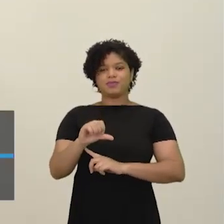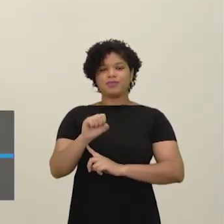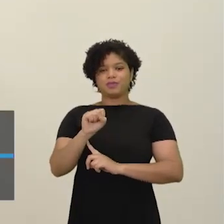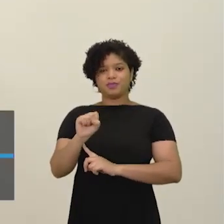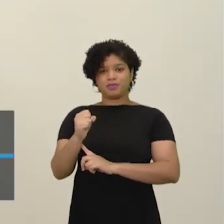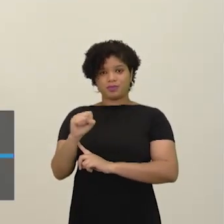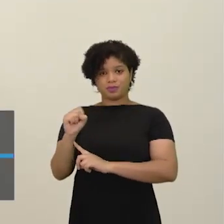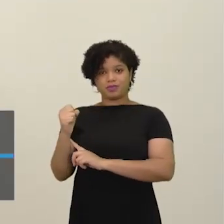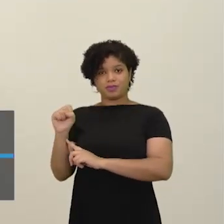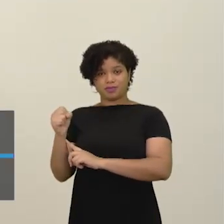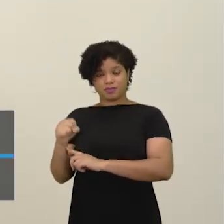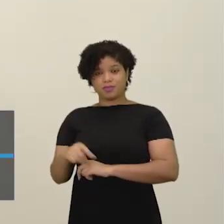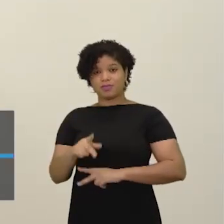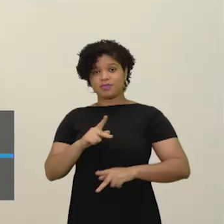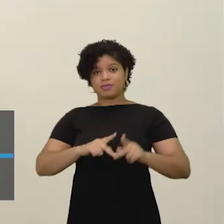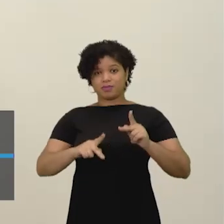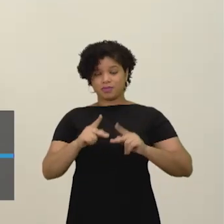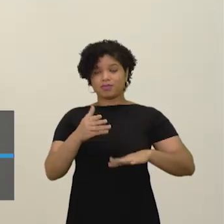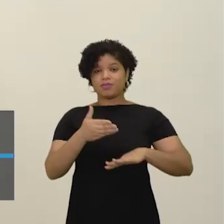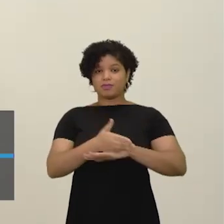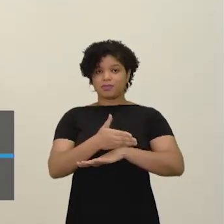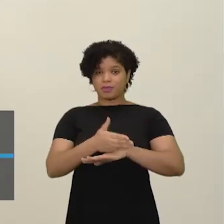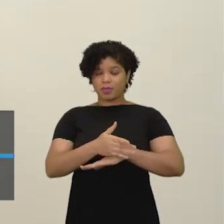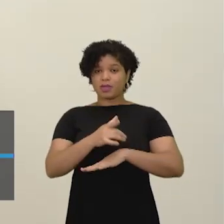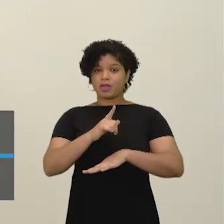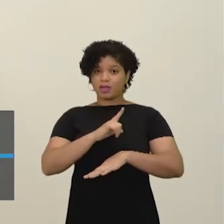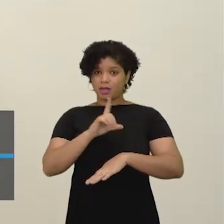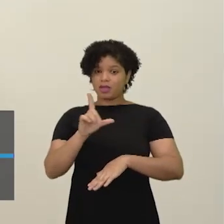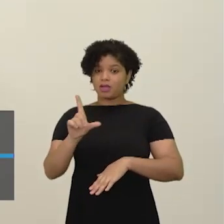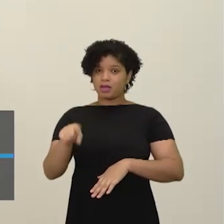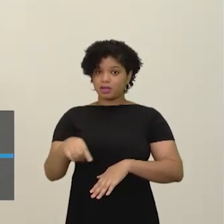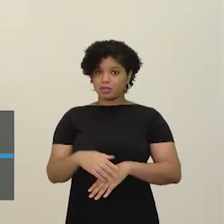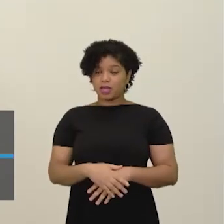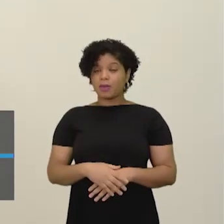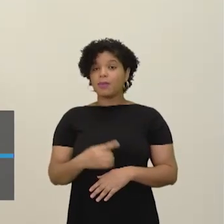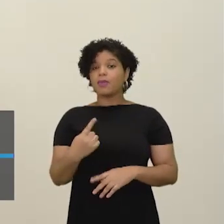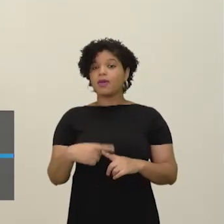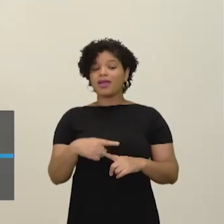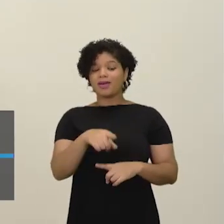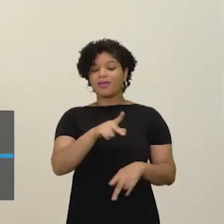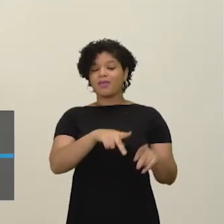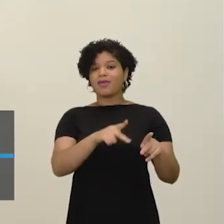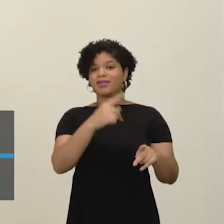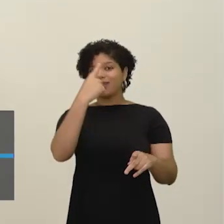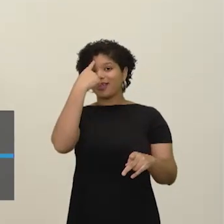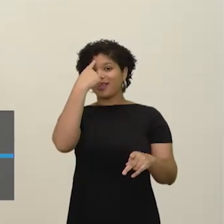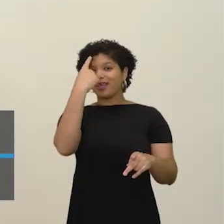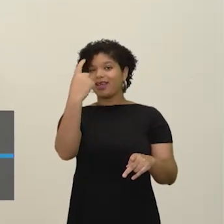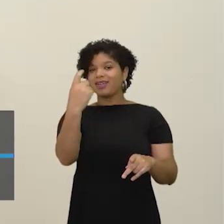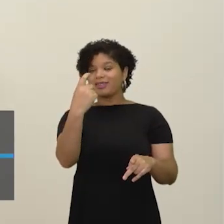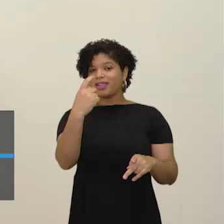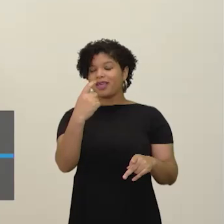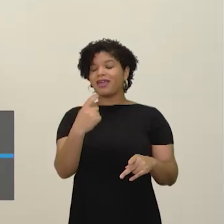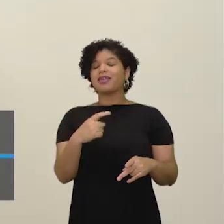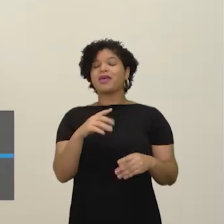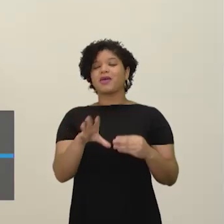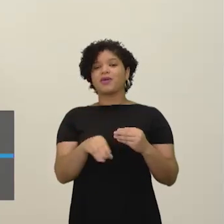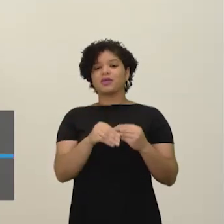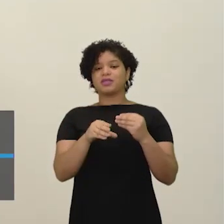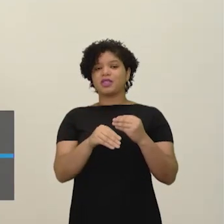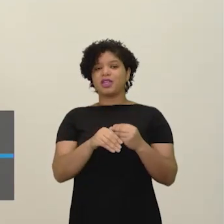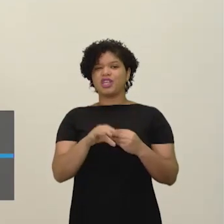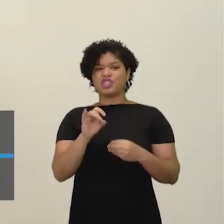ela teve a participação da sociedade civil na sua elaboração. Então, ela não começa com um projeto dentro